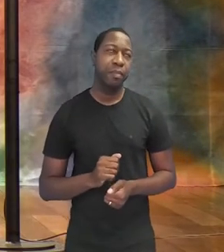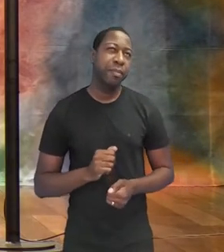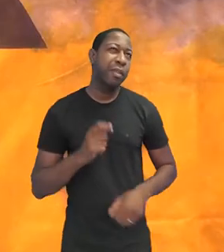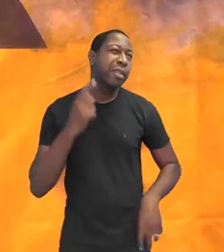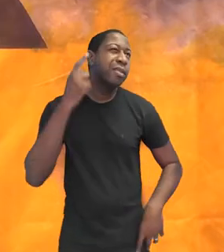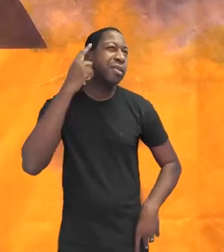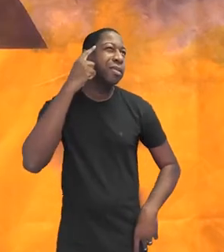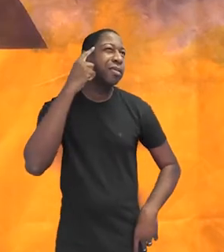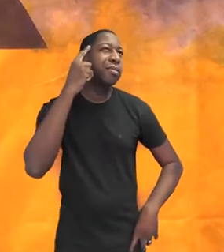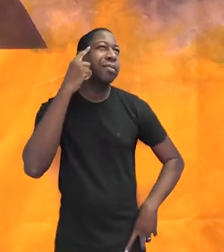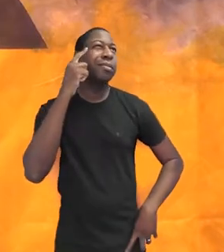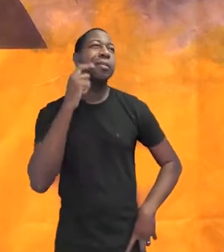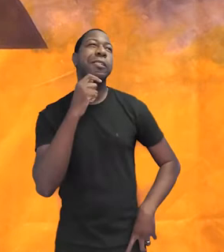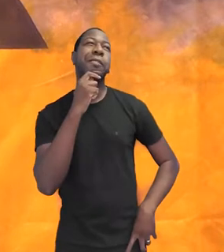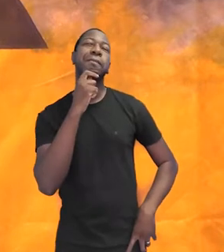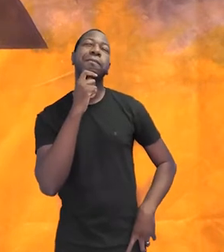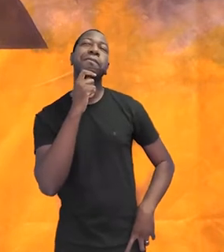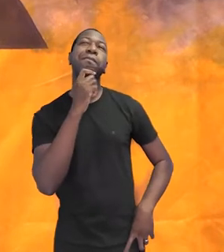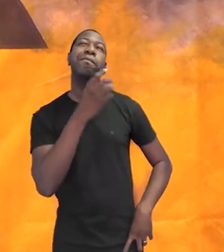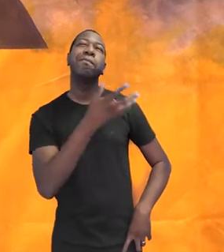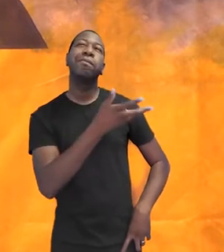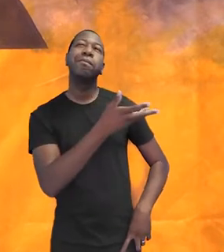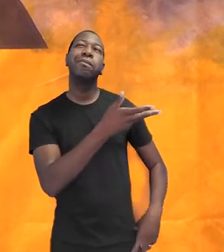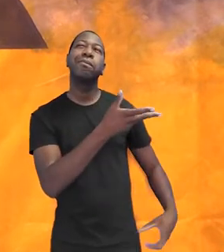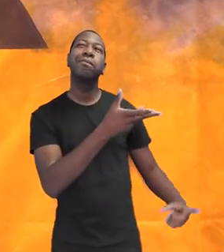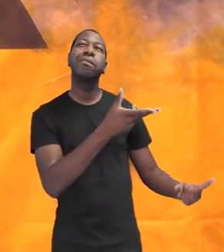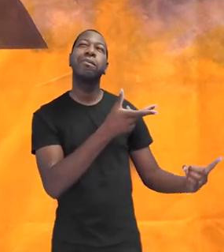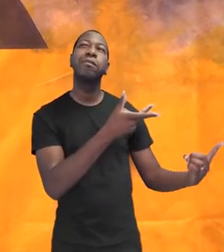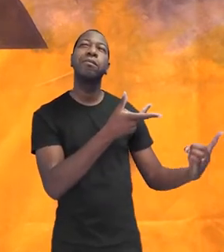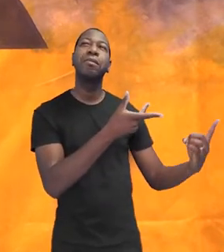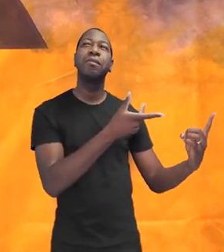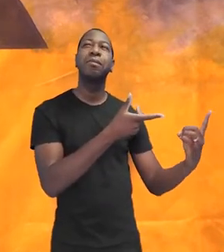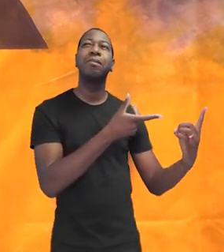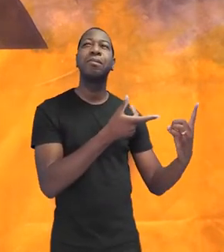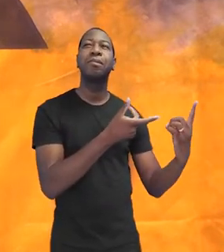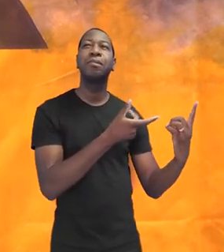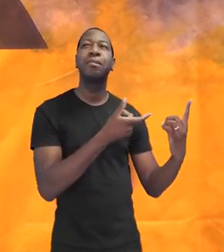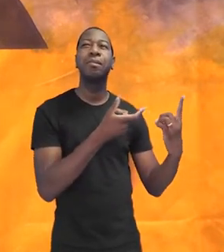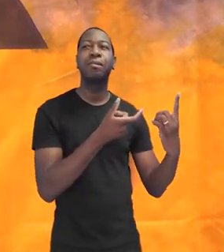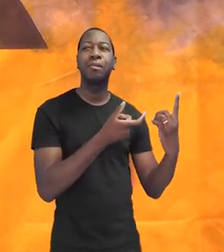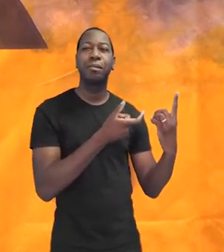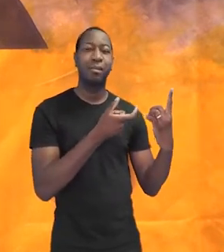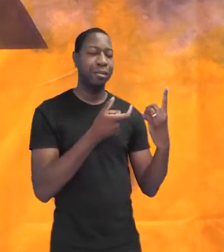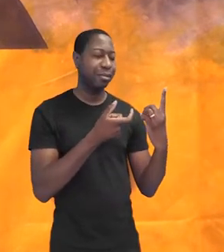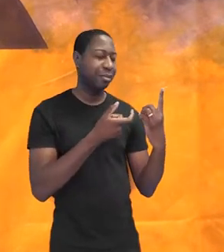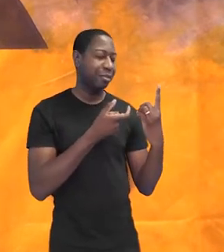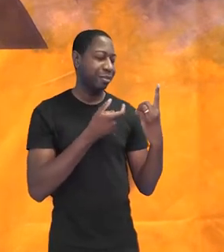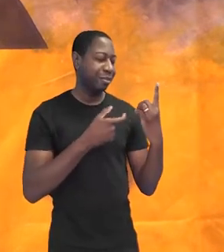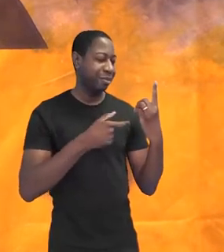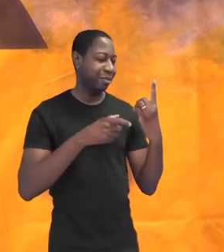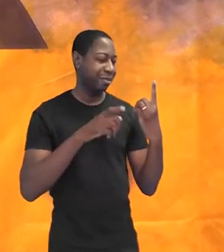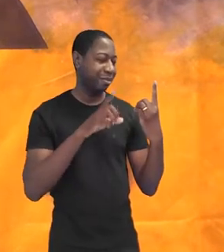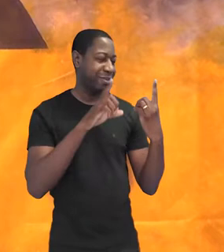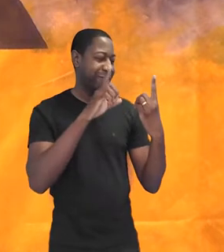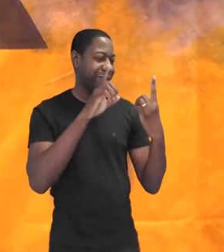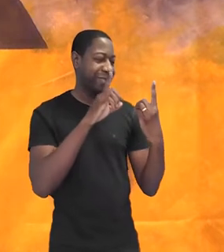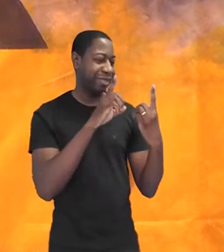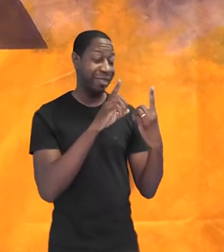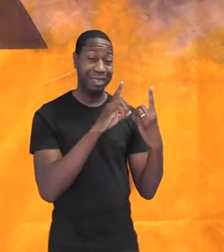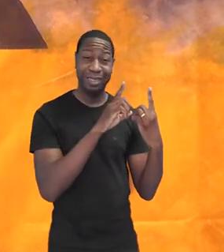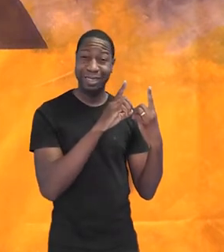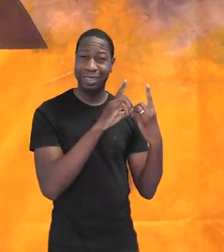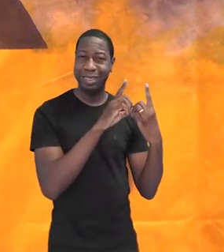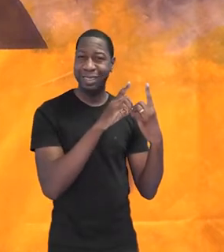Bem que eu podia possuir também, mora atrás do seu rosto